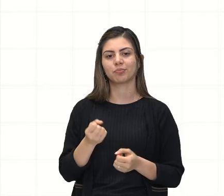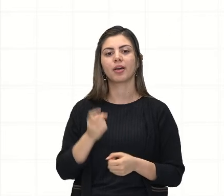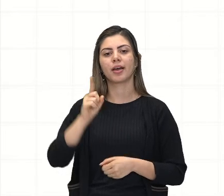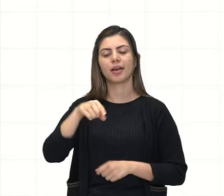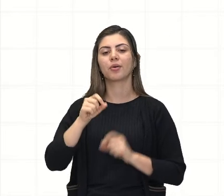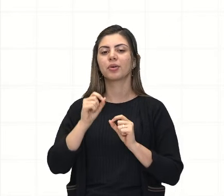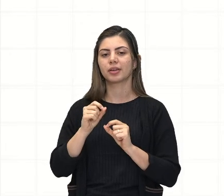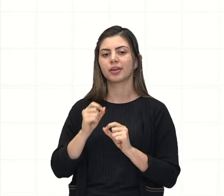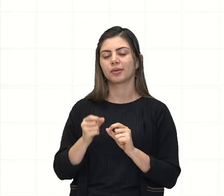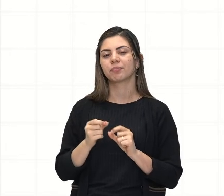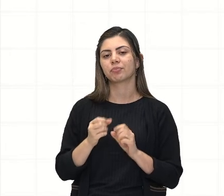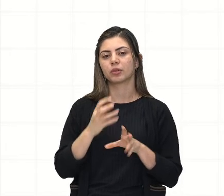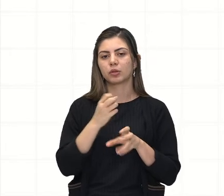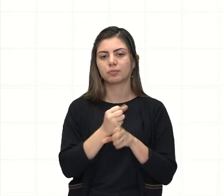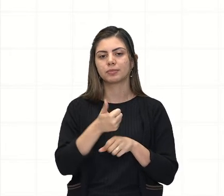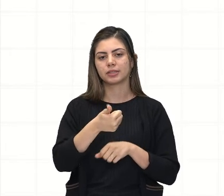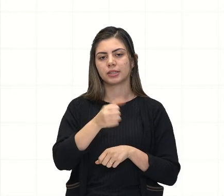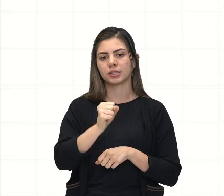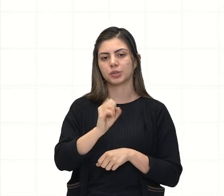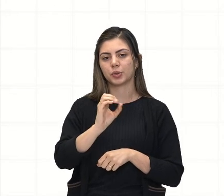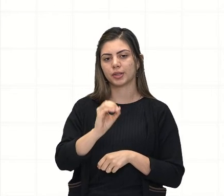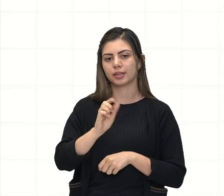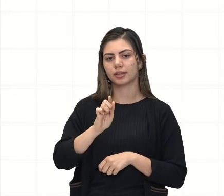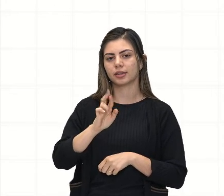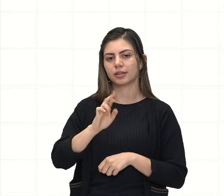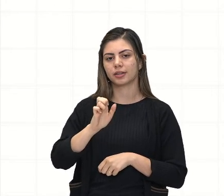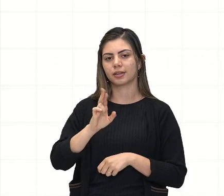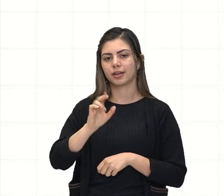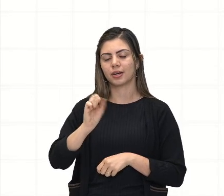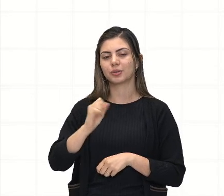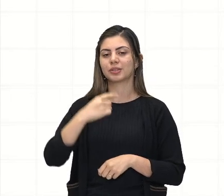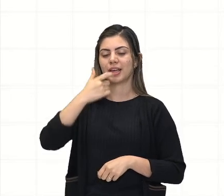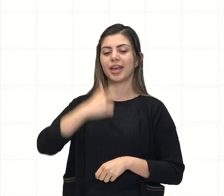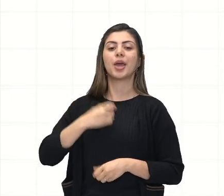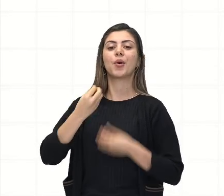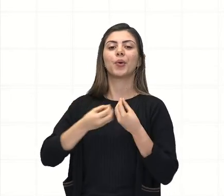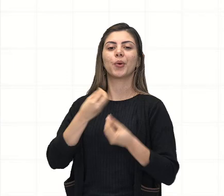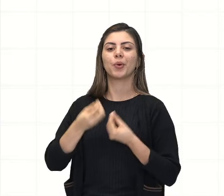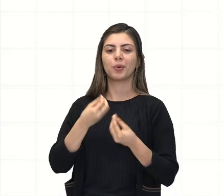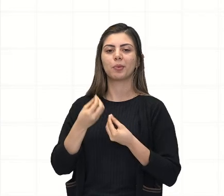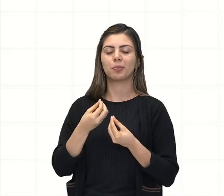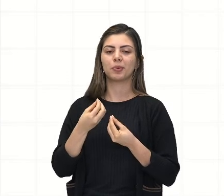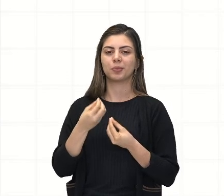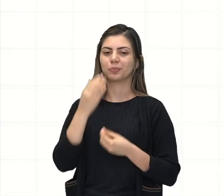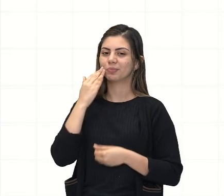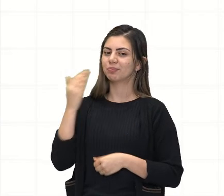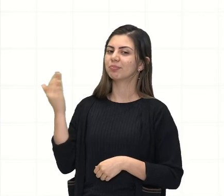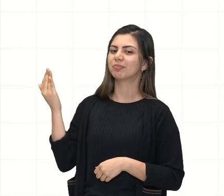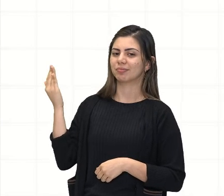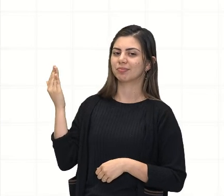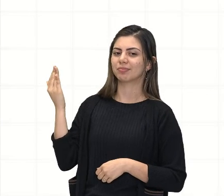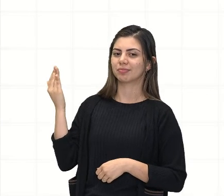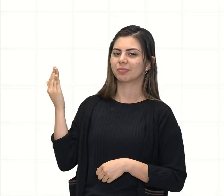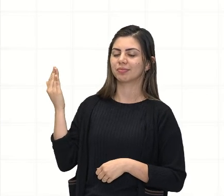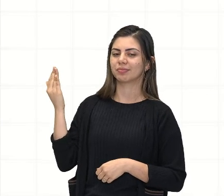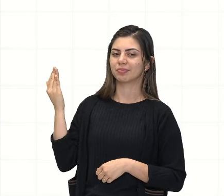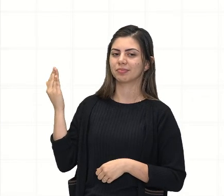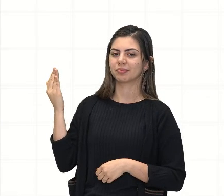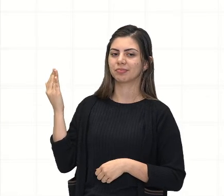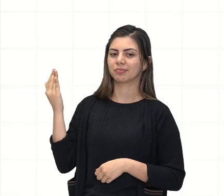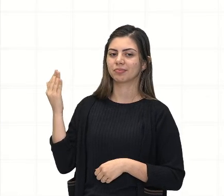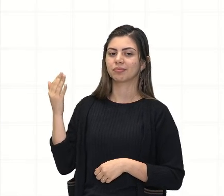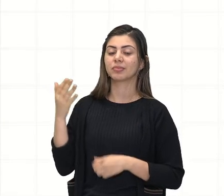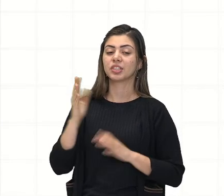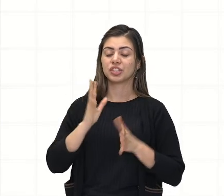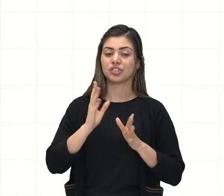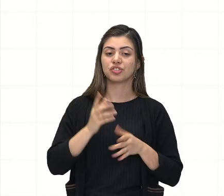180 graus. Olha eu aqui de ponta cabeça, né? Uma meia volta, né? Nós tínhamos aqui já um quarto de